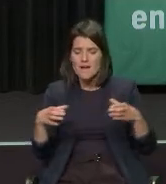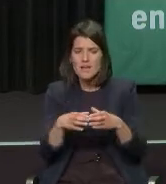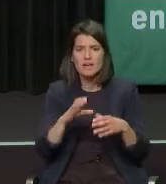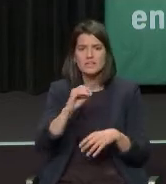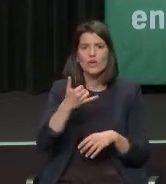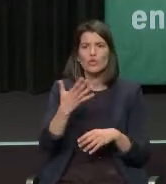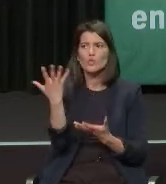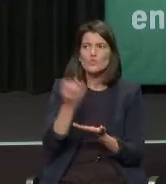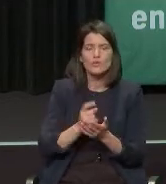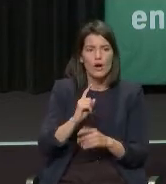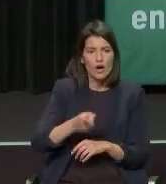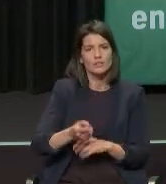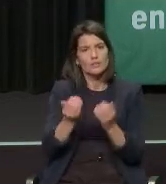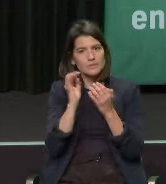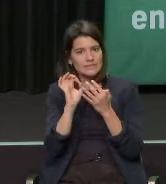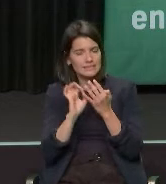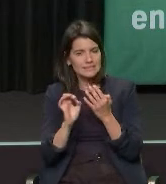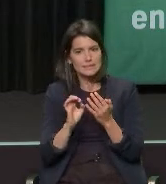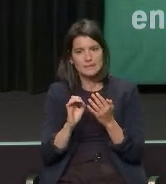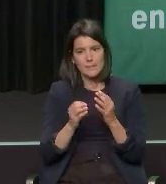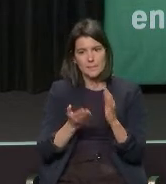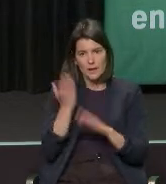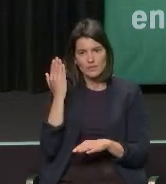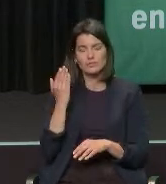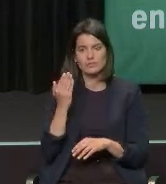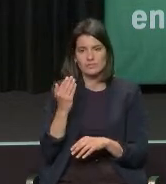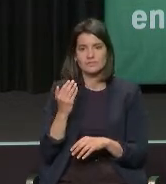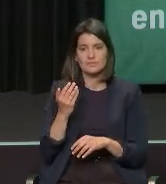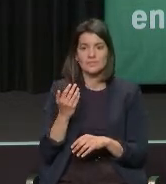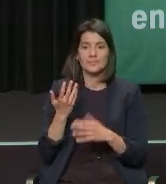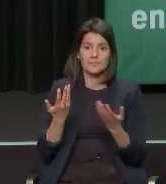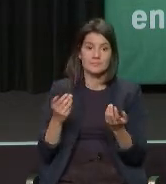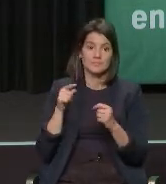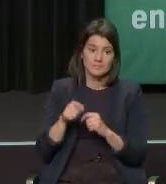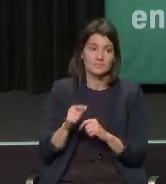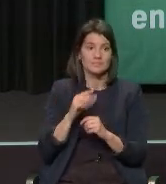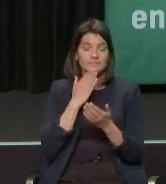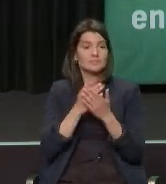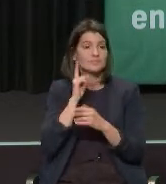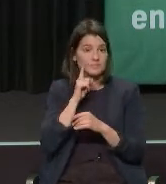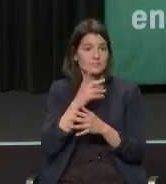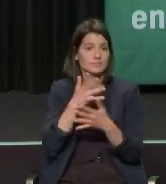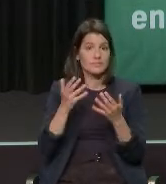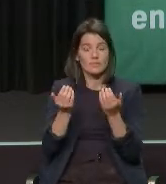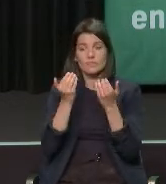portanto, ter aqui uma série de dados de maior pormenor. E aqui vai ser essencial os